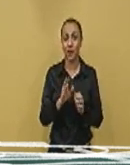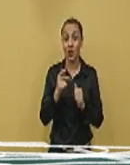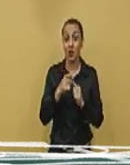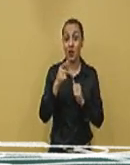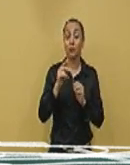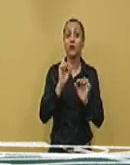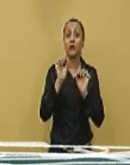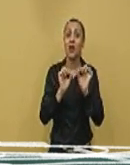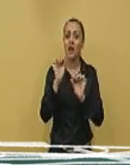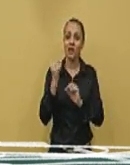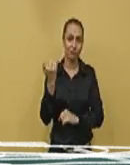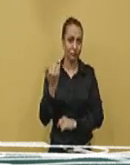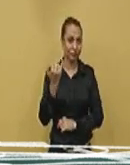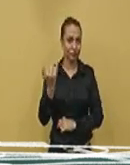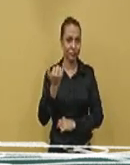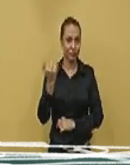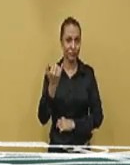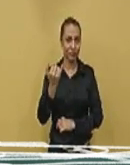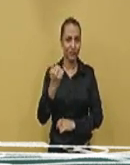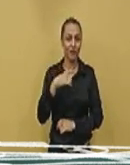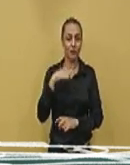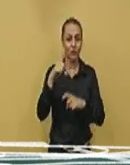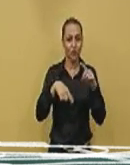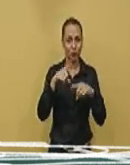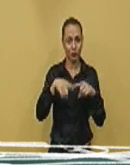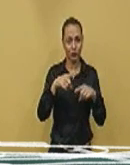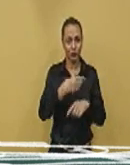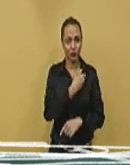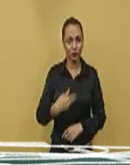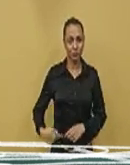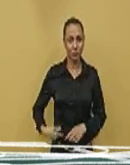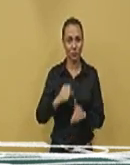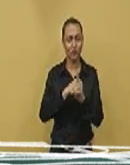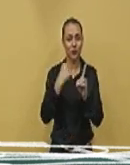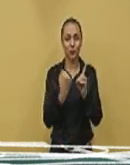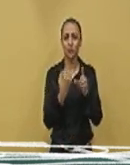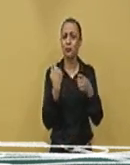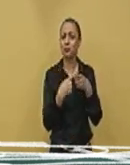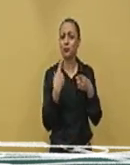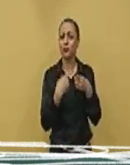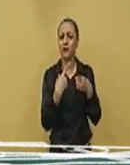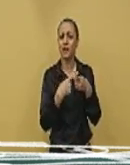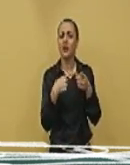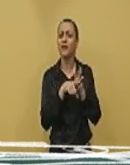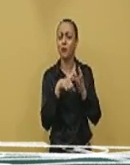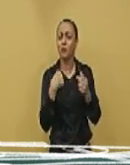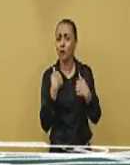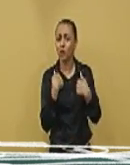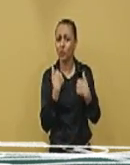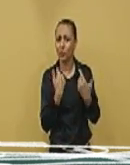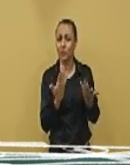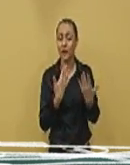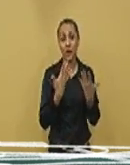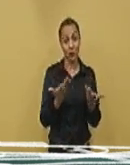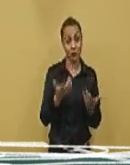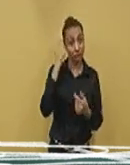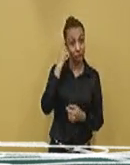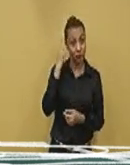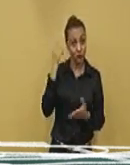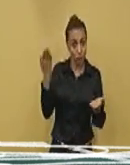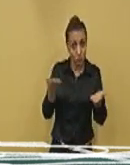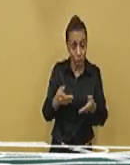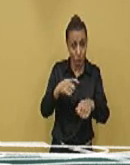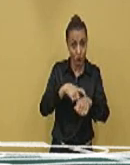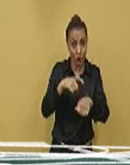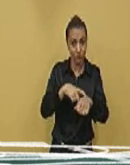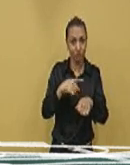ela é um privilégio ou ela é uma política pública para a sociedade? Por que isso, essa pergunta? Pensando na atual conjuntura, que a gente